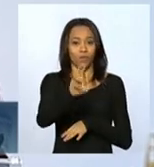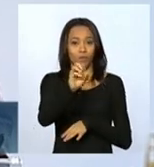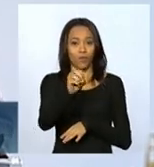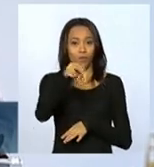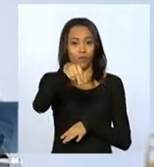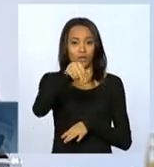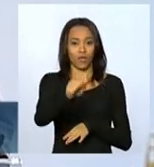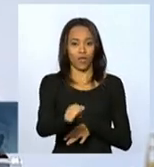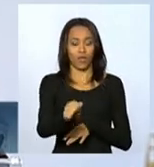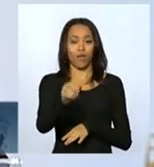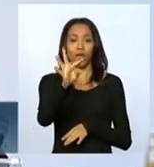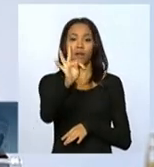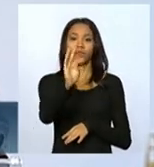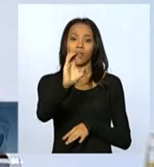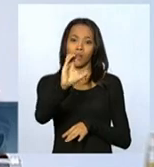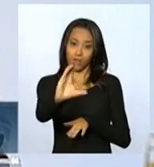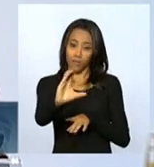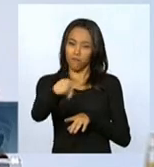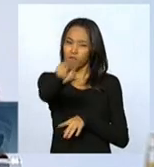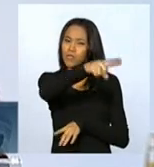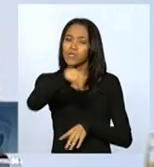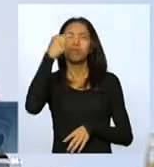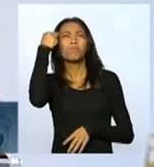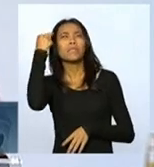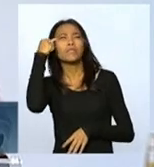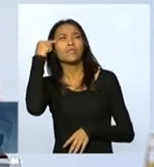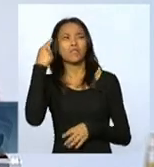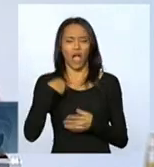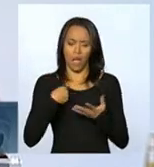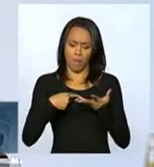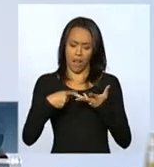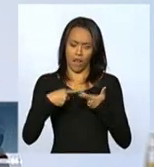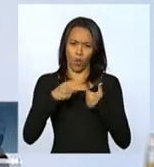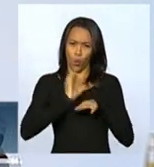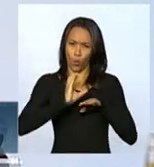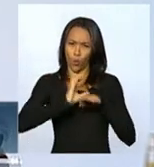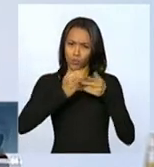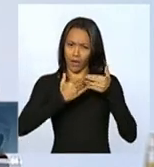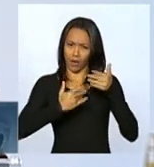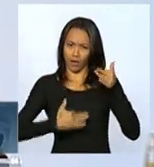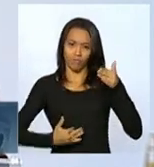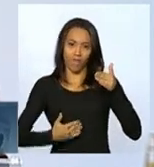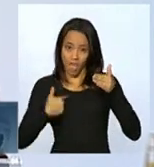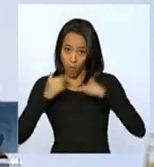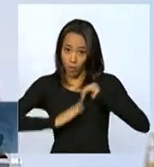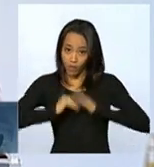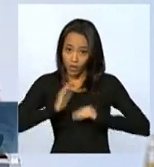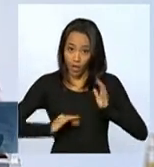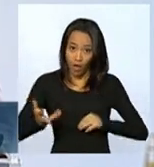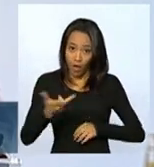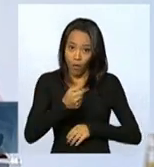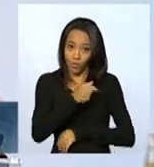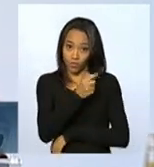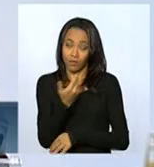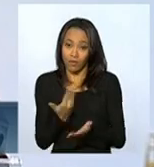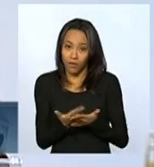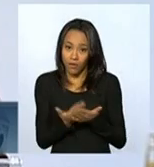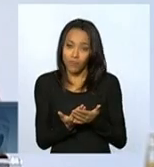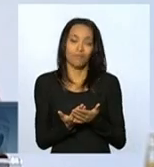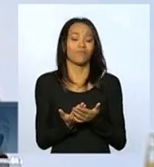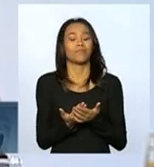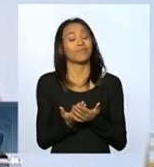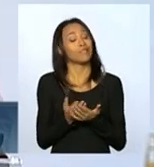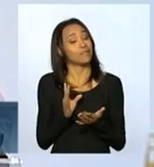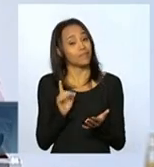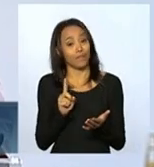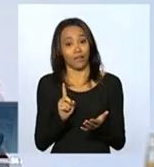Vocês devem estar pensando, com tantos cursos, eu sou um estudante profissional. Na verdade, agora,